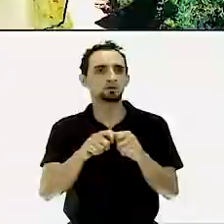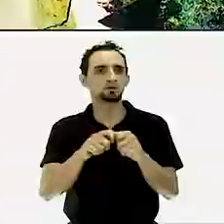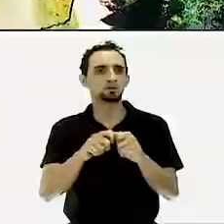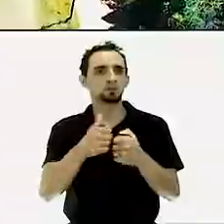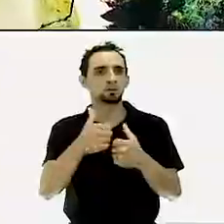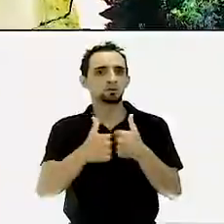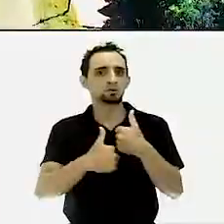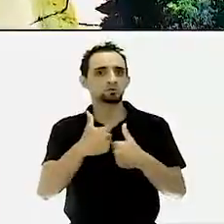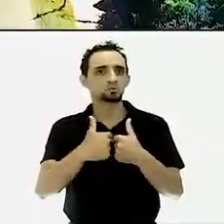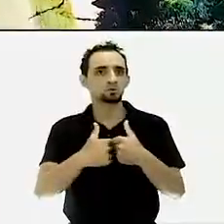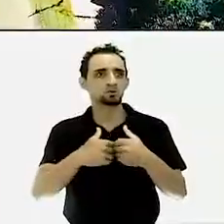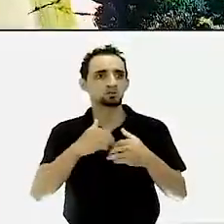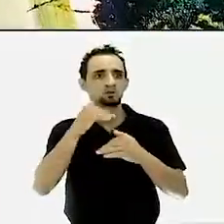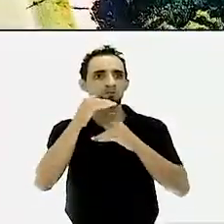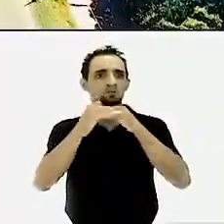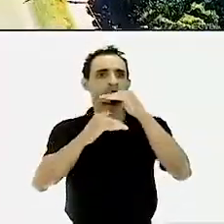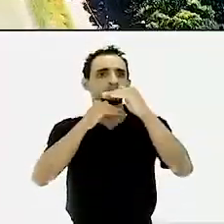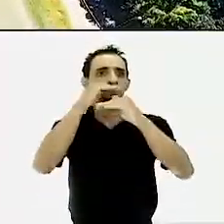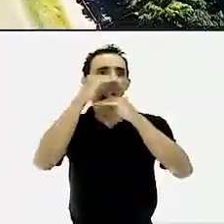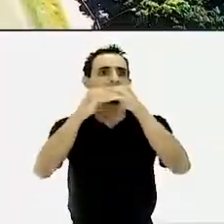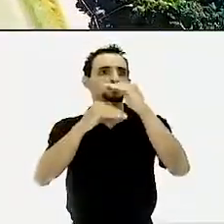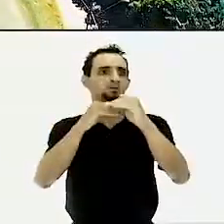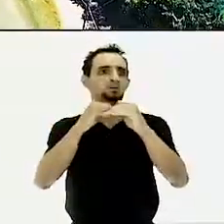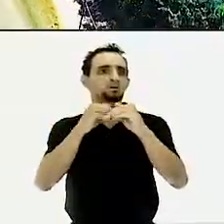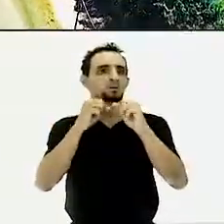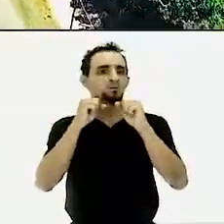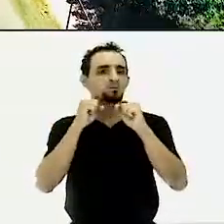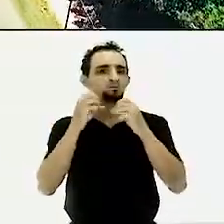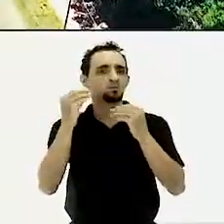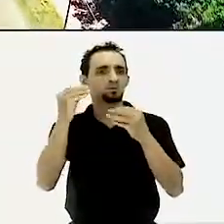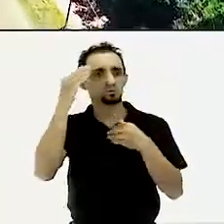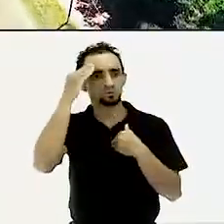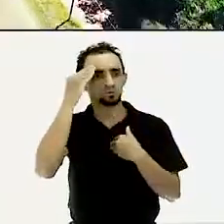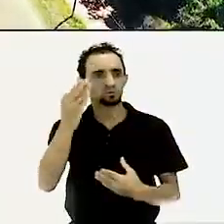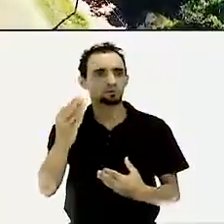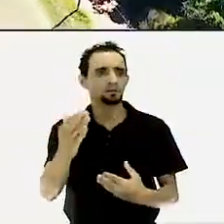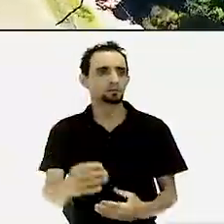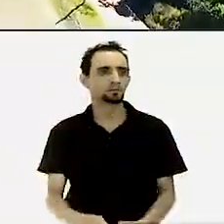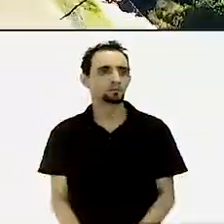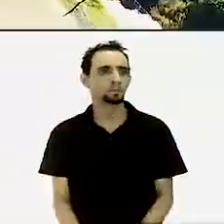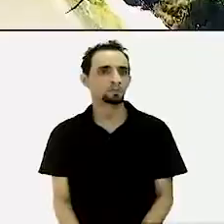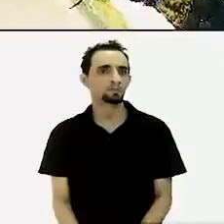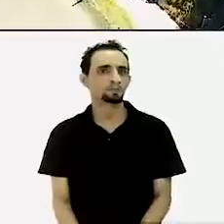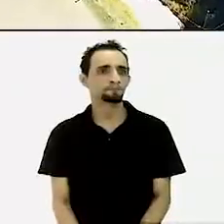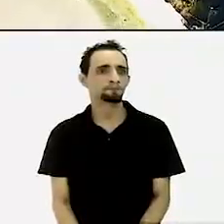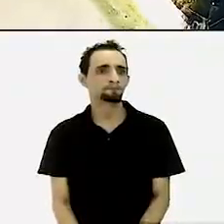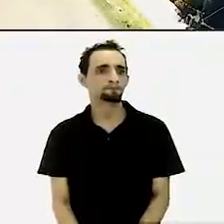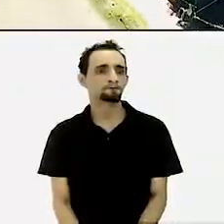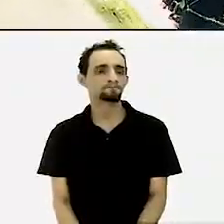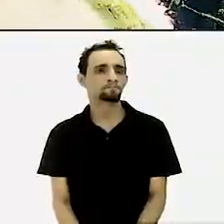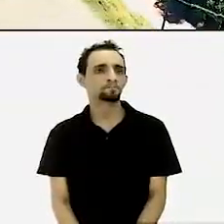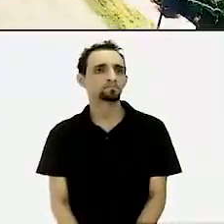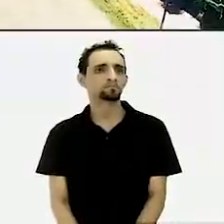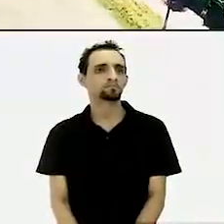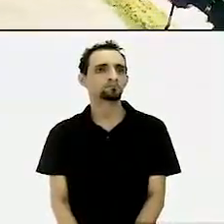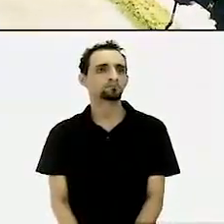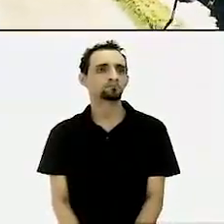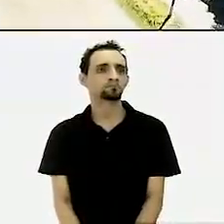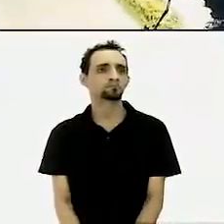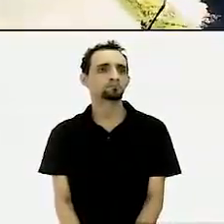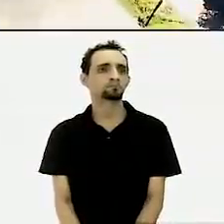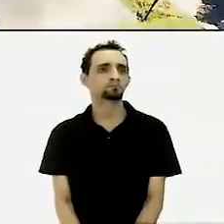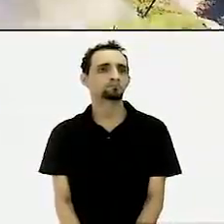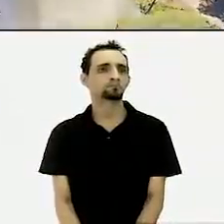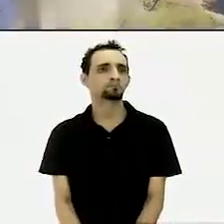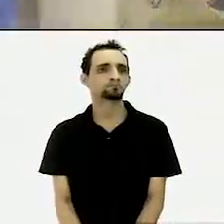Amador, duas praças esportivas maravilhosas. Obrigado. Obrigado, Auro, pelas palavras, e eu que já fui,